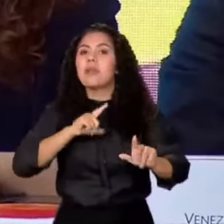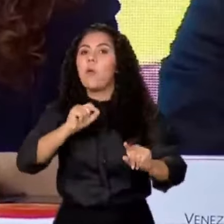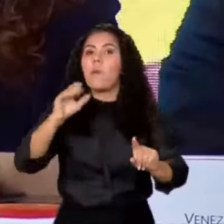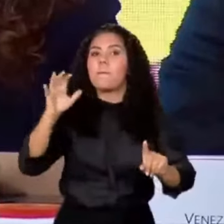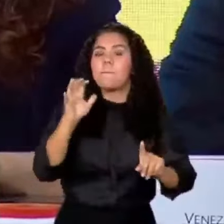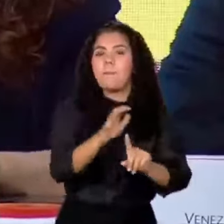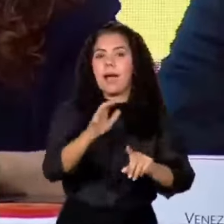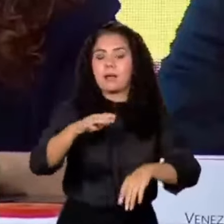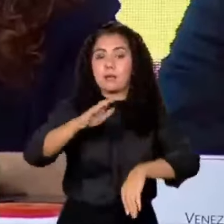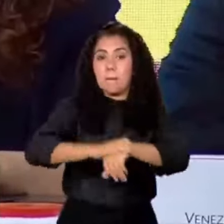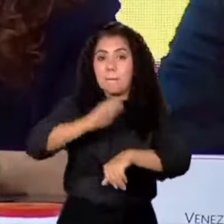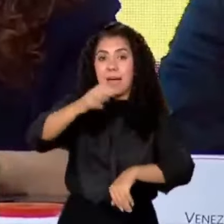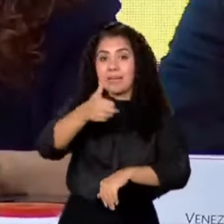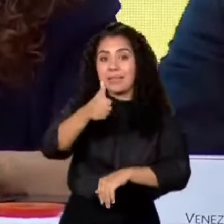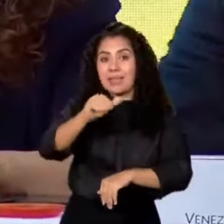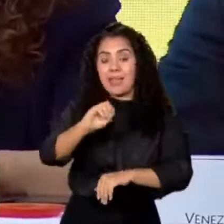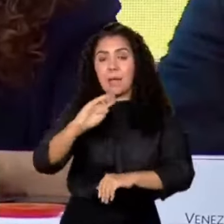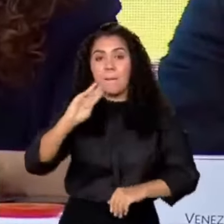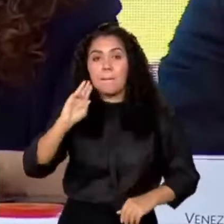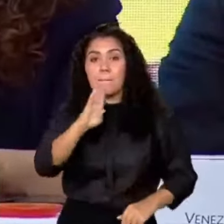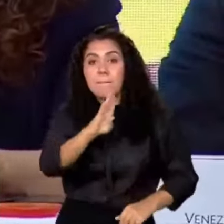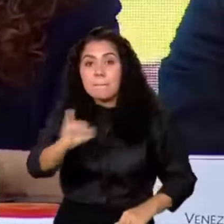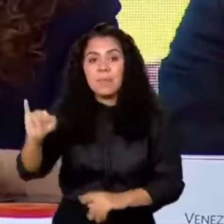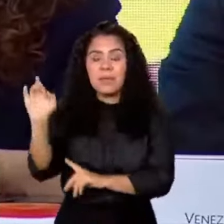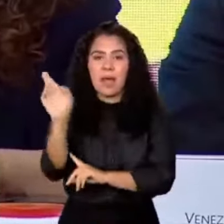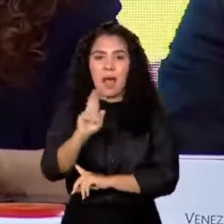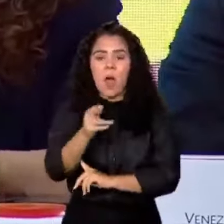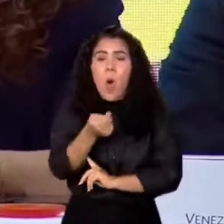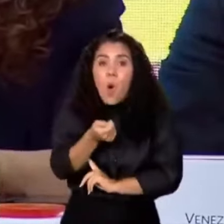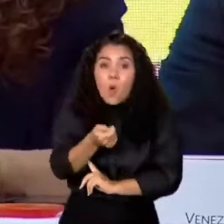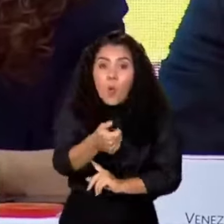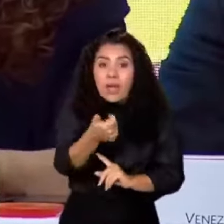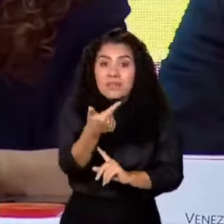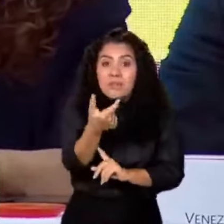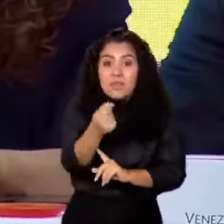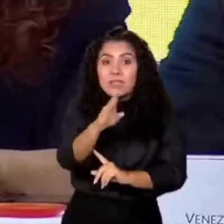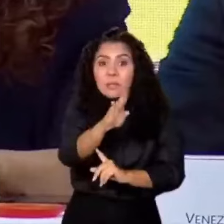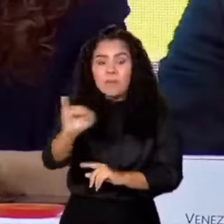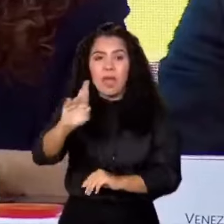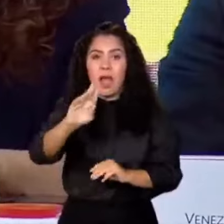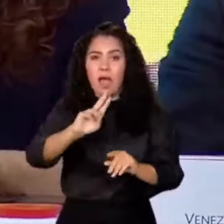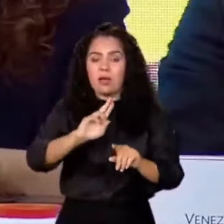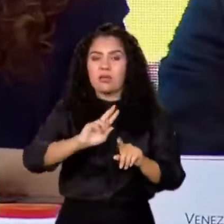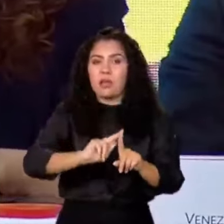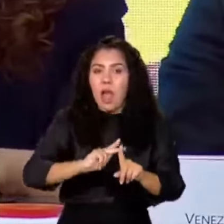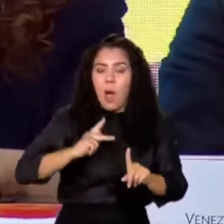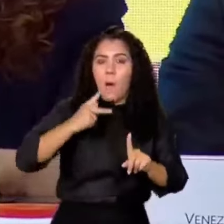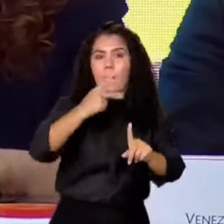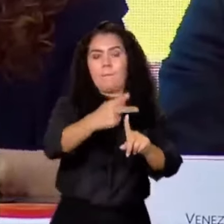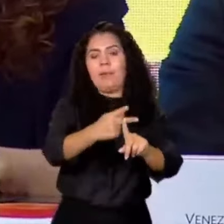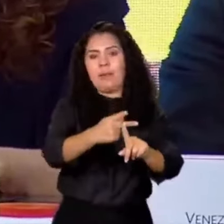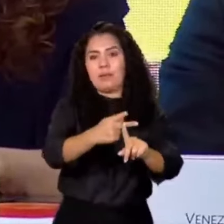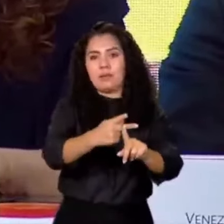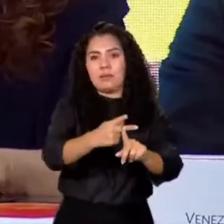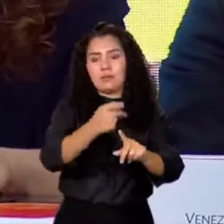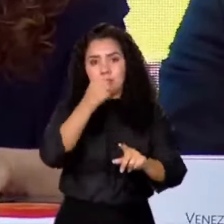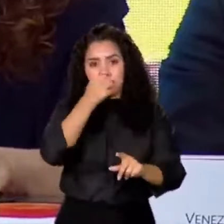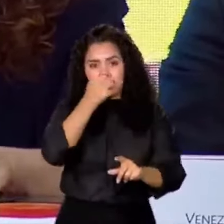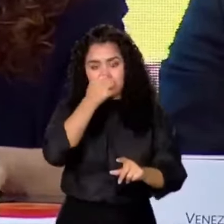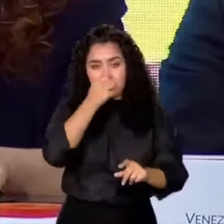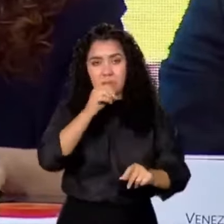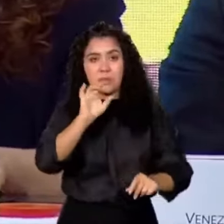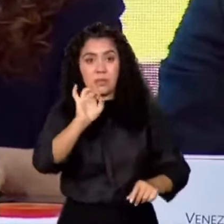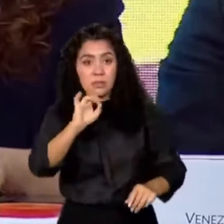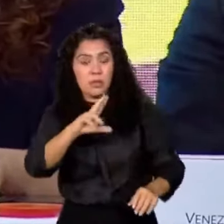10 bilhões. Nós estamos falando em quase 20 bilhões de aumento no orçamento das universidades federais, só por questão de